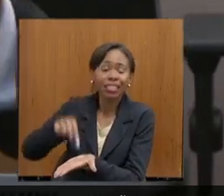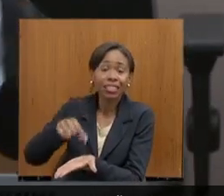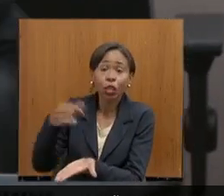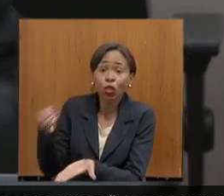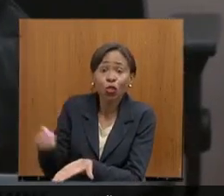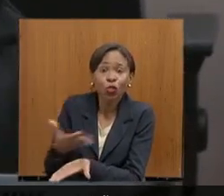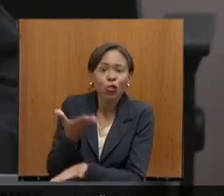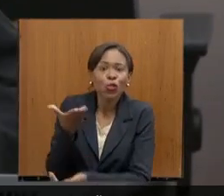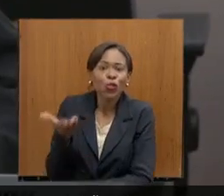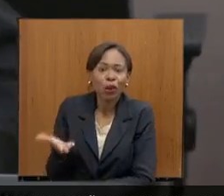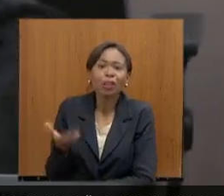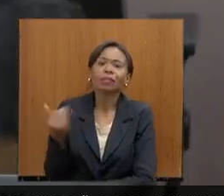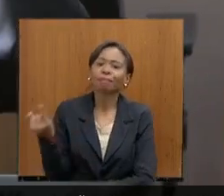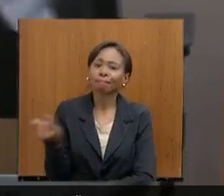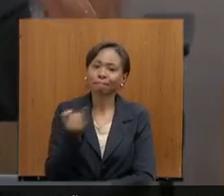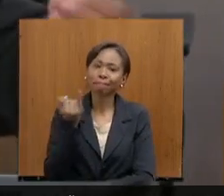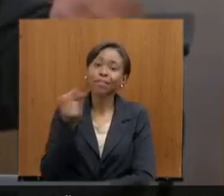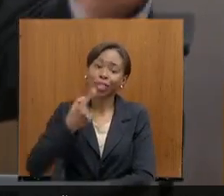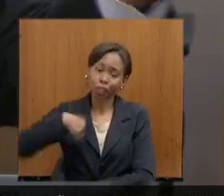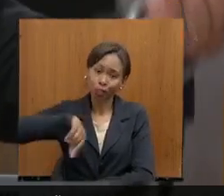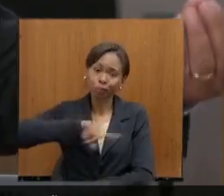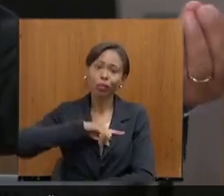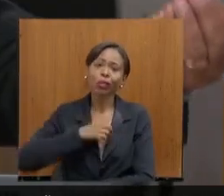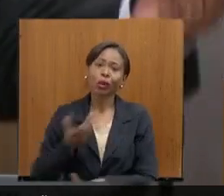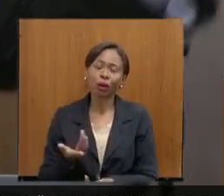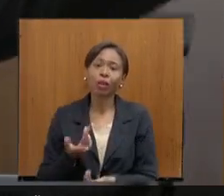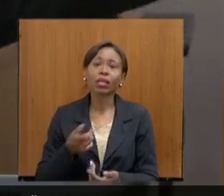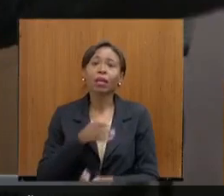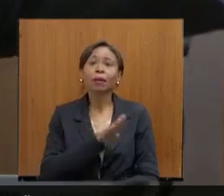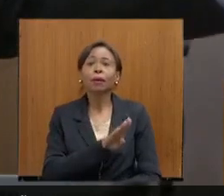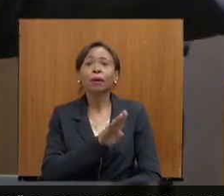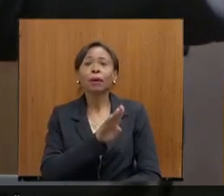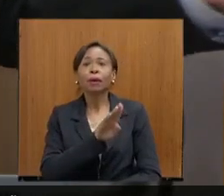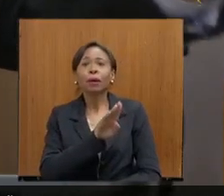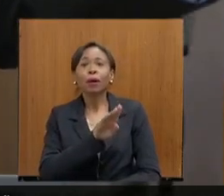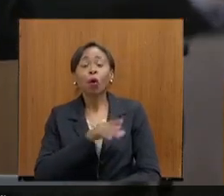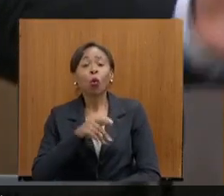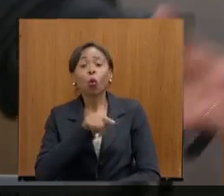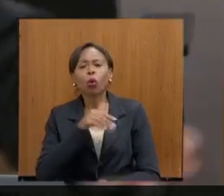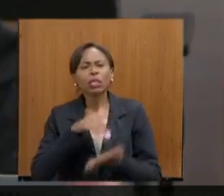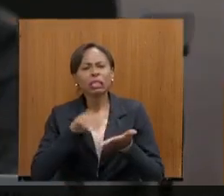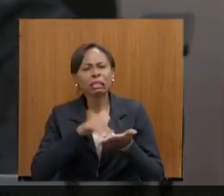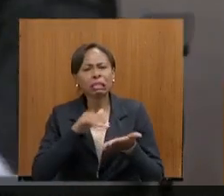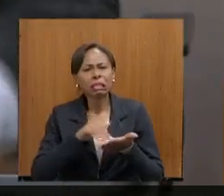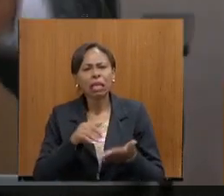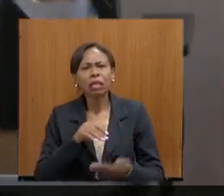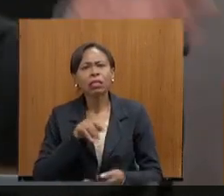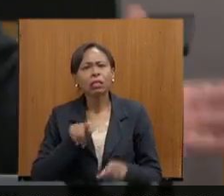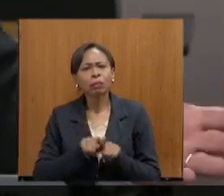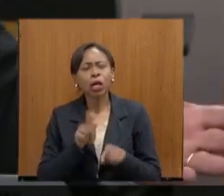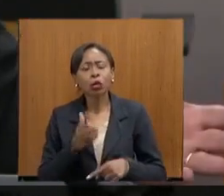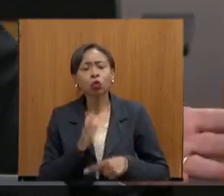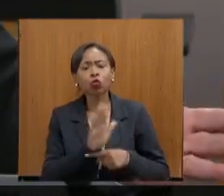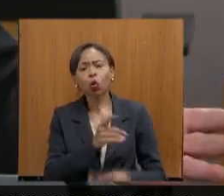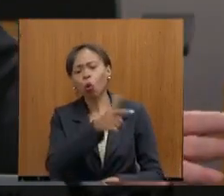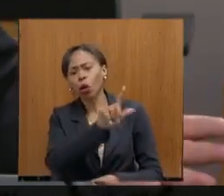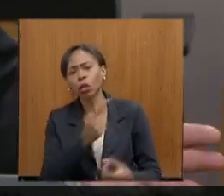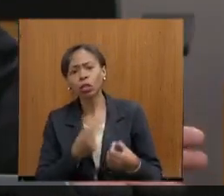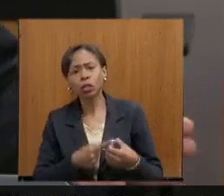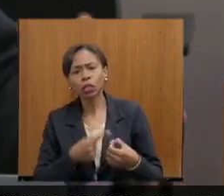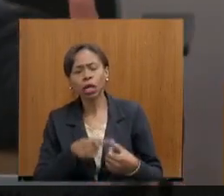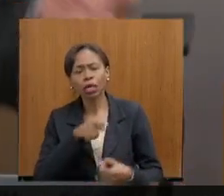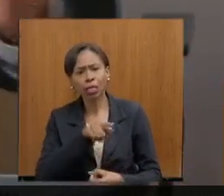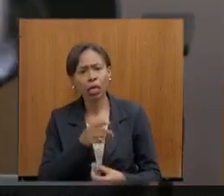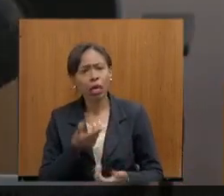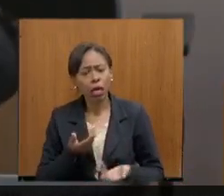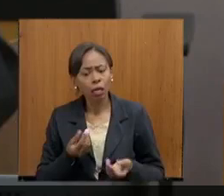necessária para todos nós temos um lado a verallia que o secretário passado tanto ajudou também que hoje é abastecido com